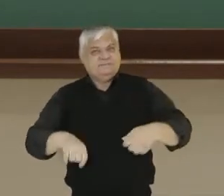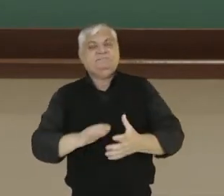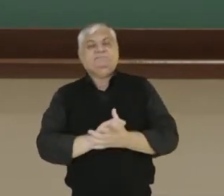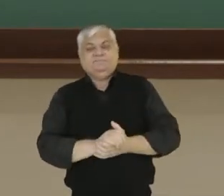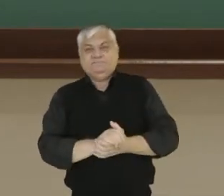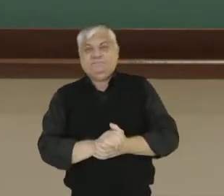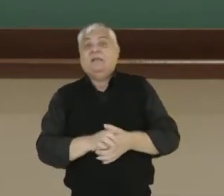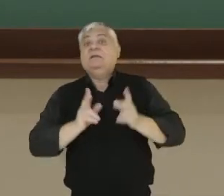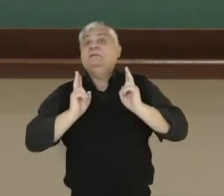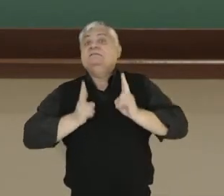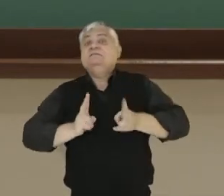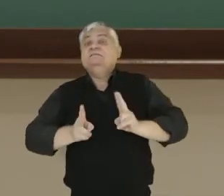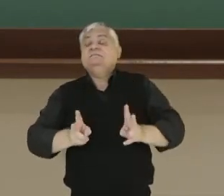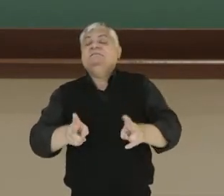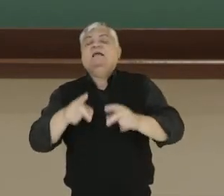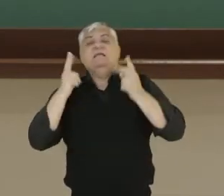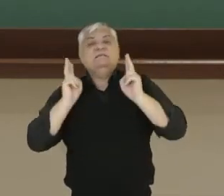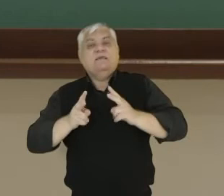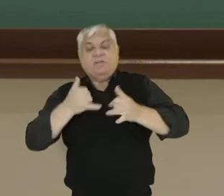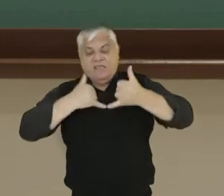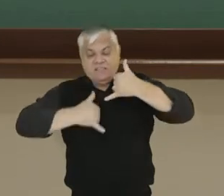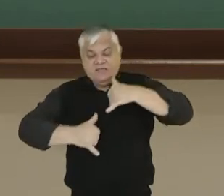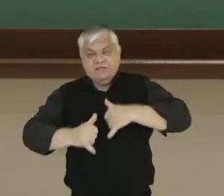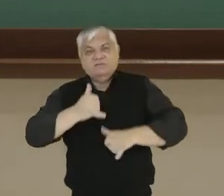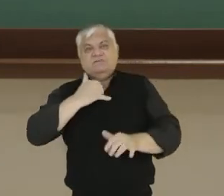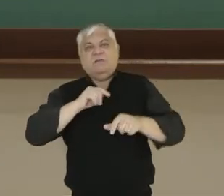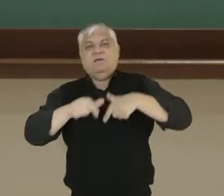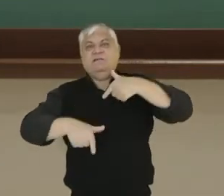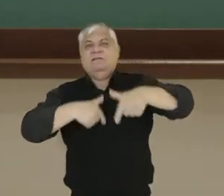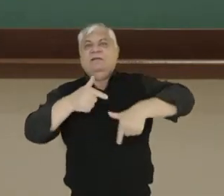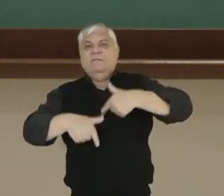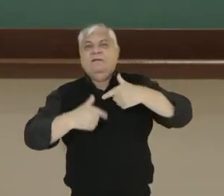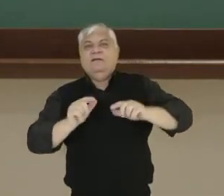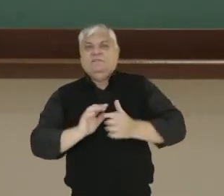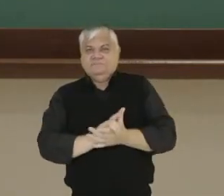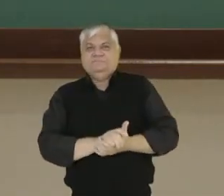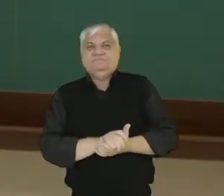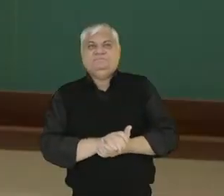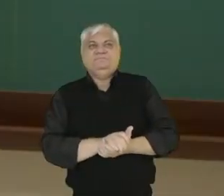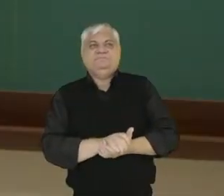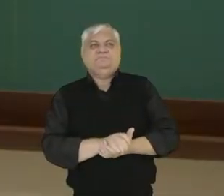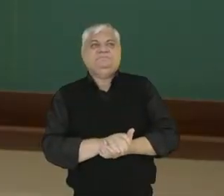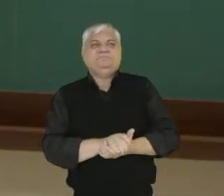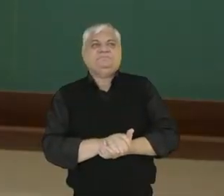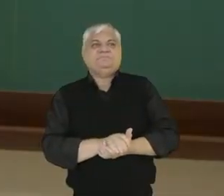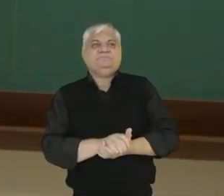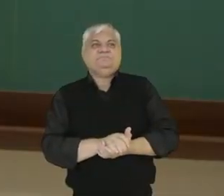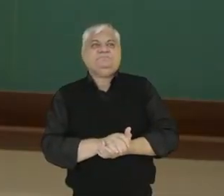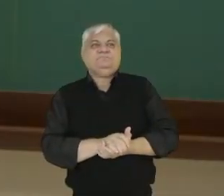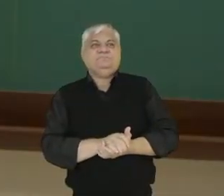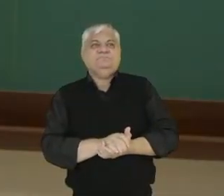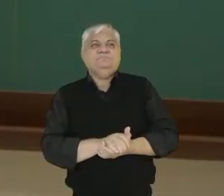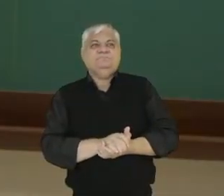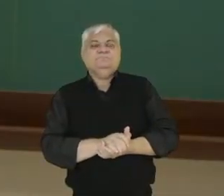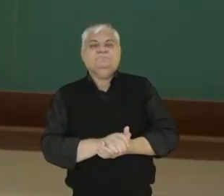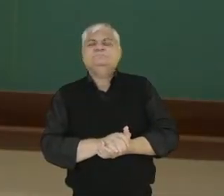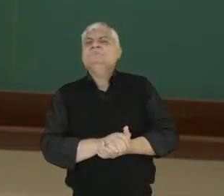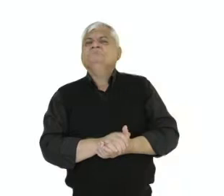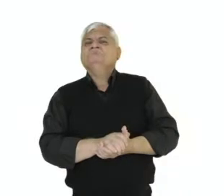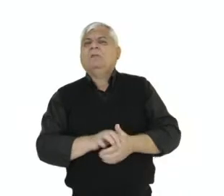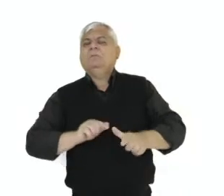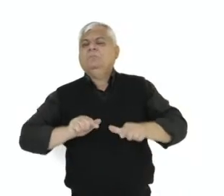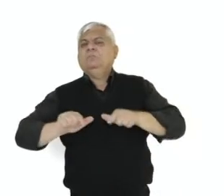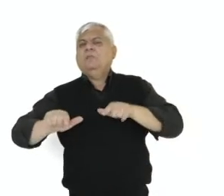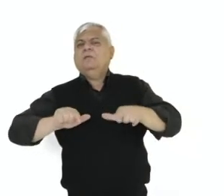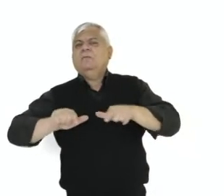sempre a necessidade de energia para realizar principalmente os trabalhos externos. Bem, realizar trabalho, né? Eu